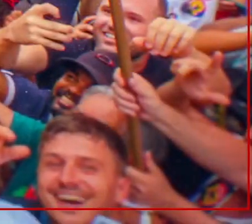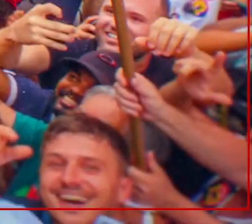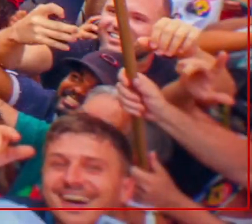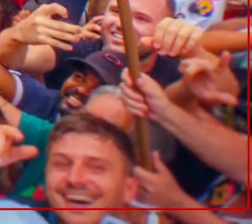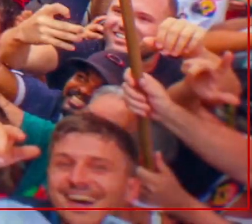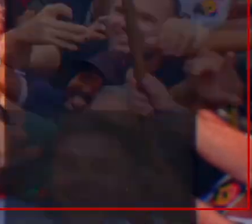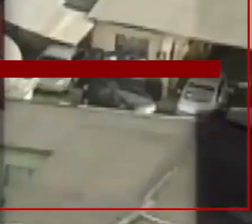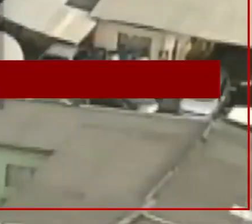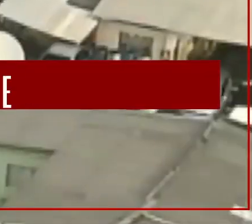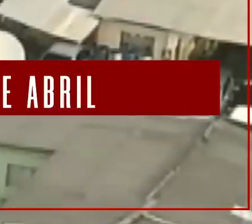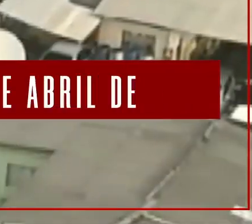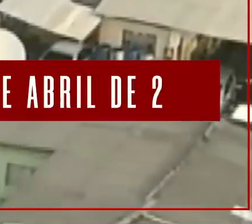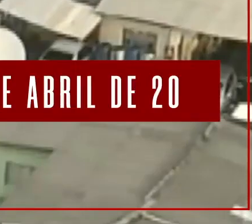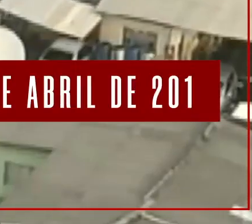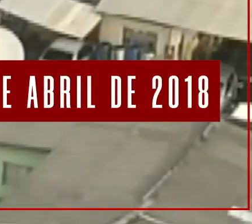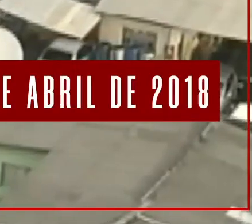2.